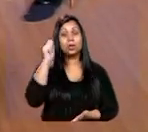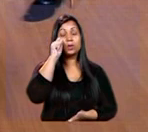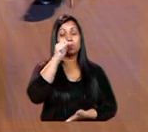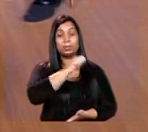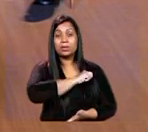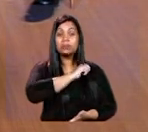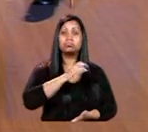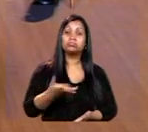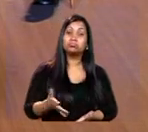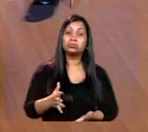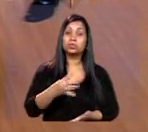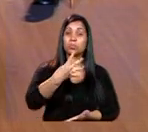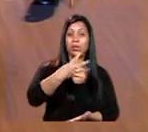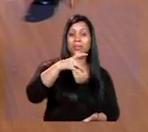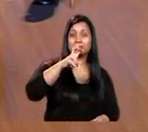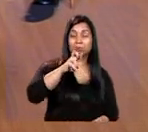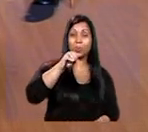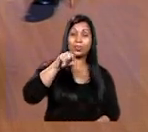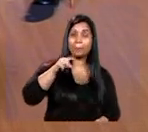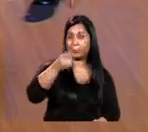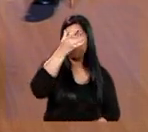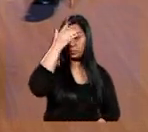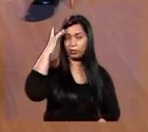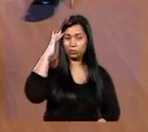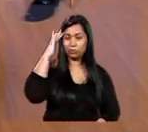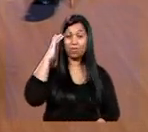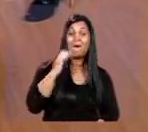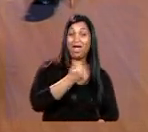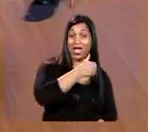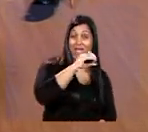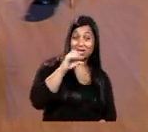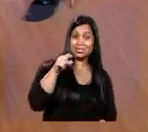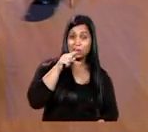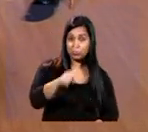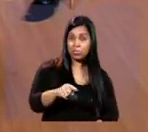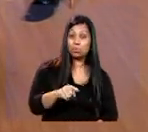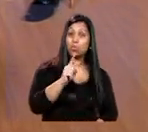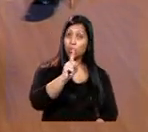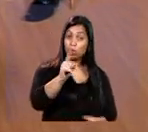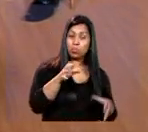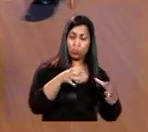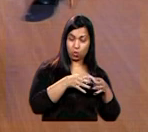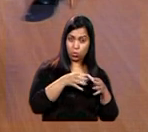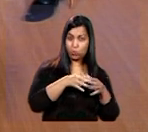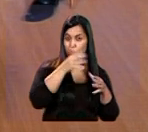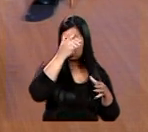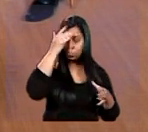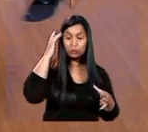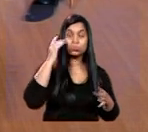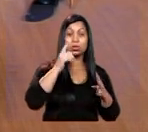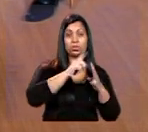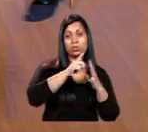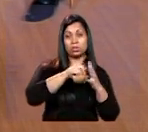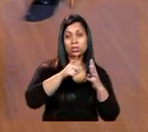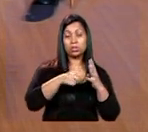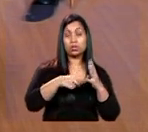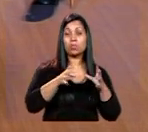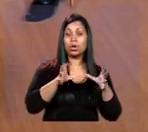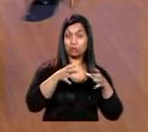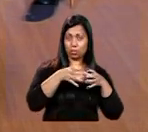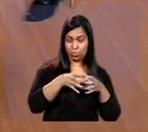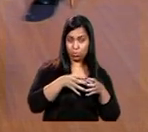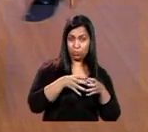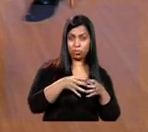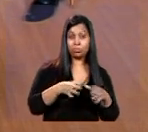Isso, exatamente. Né? São José do Rio Preto ele é considerado um município de 450 mil habitantes. A cada 100 mil habitantes tem uma equipe básica. Então, o Rio Preto